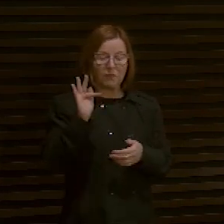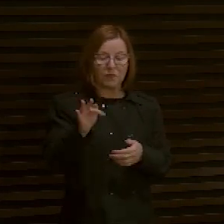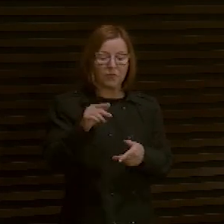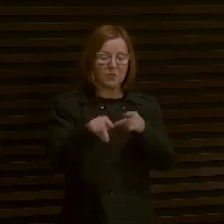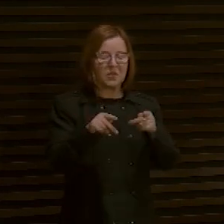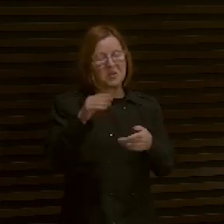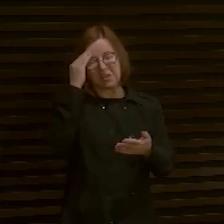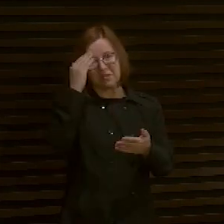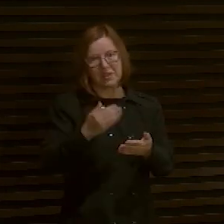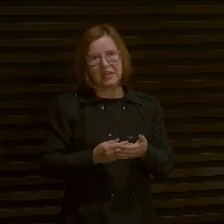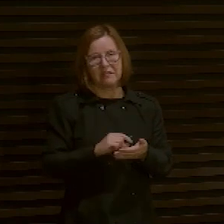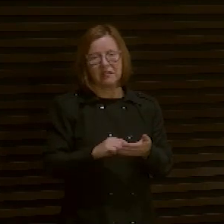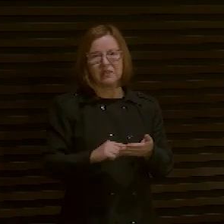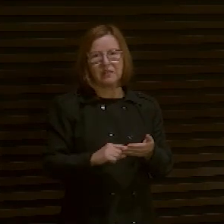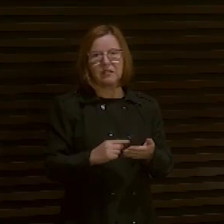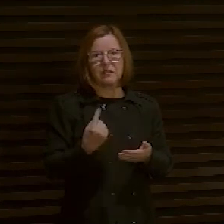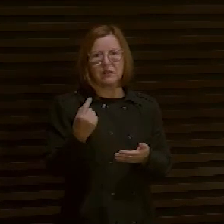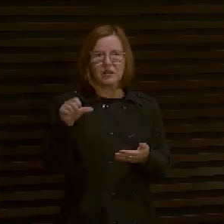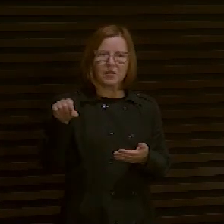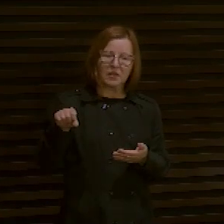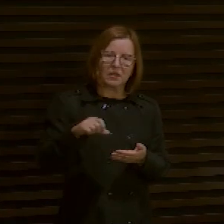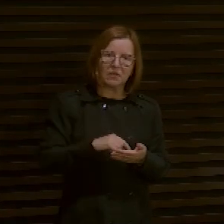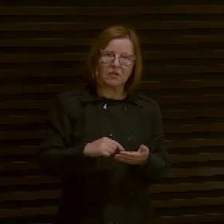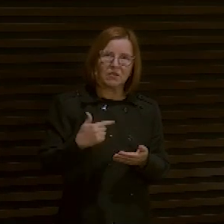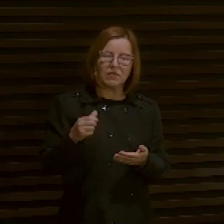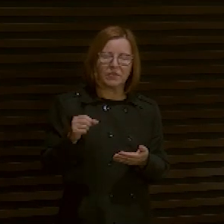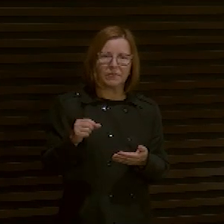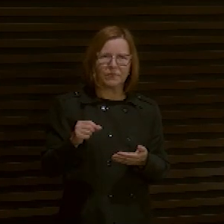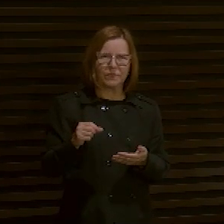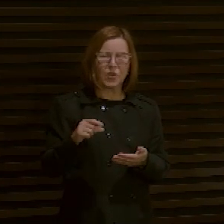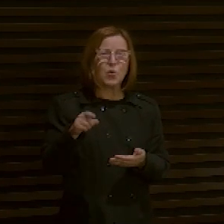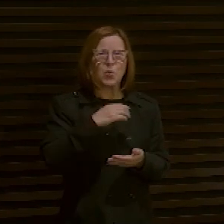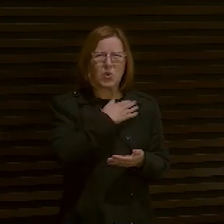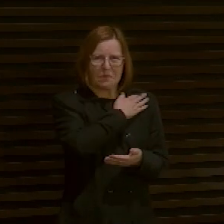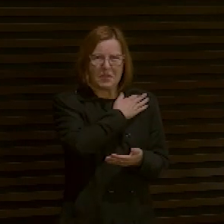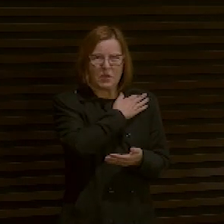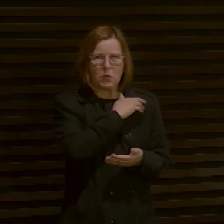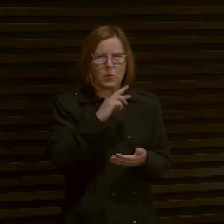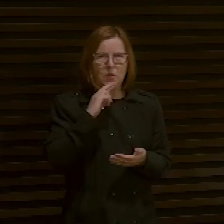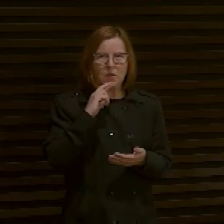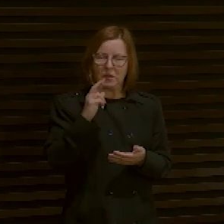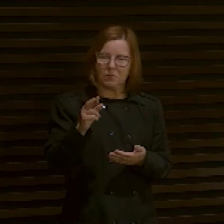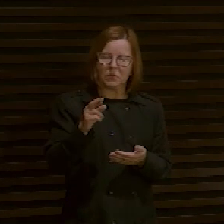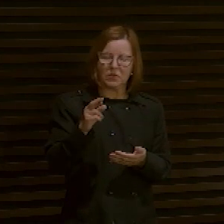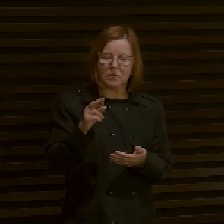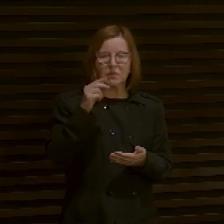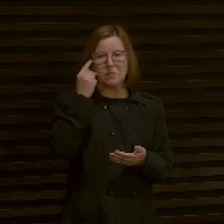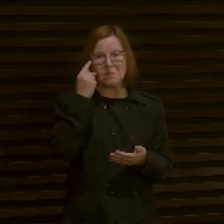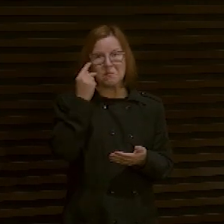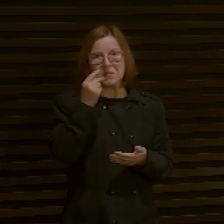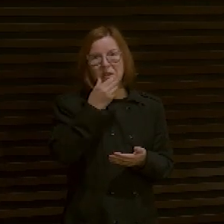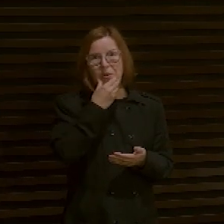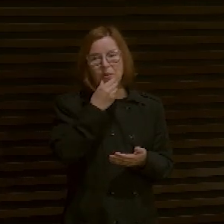Versículo 19 e 20. Aquele capitão havia respondido ao homem de Deus, o homem de Deus aqui é o